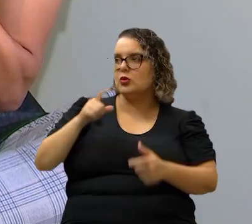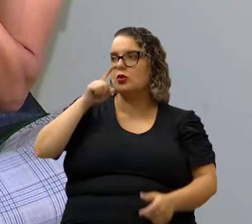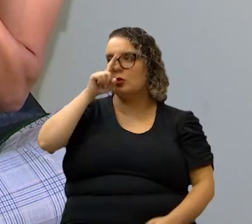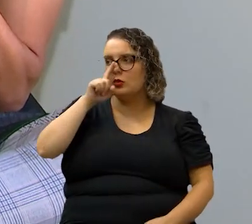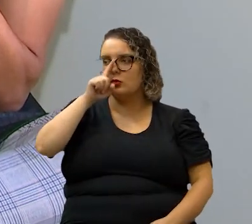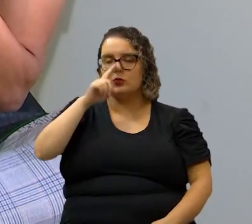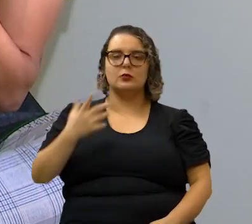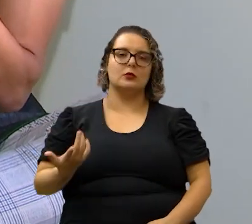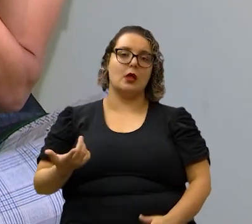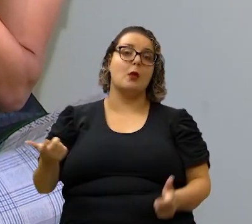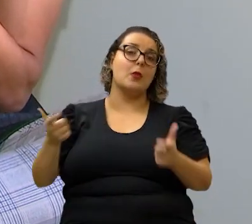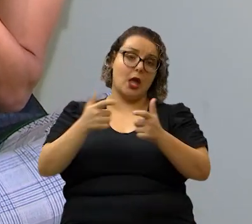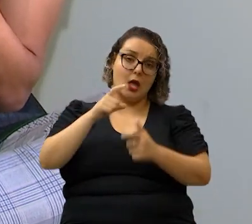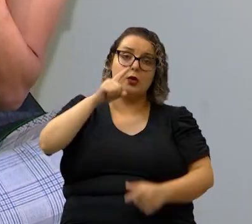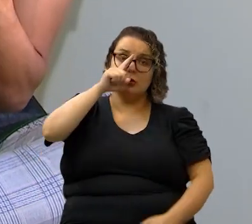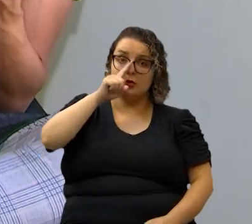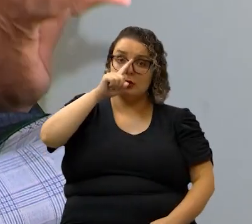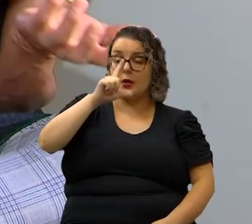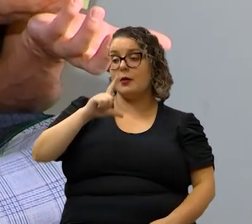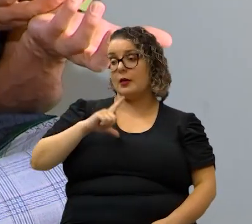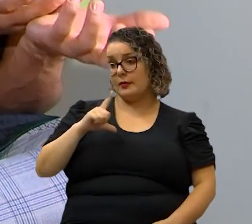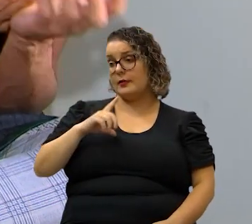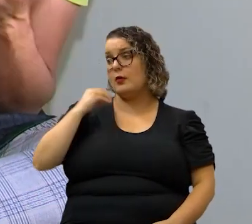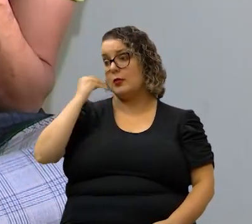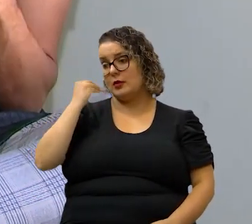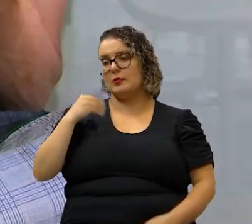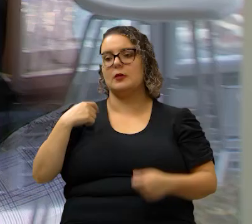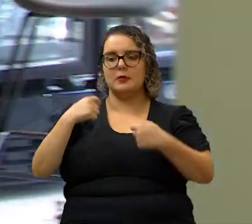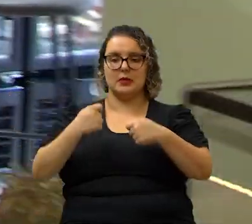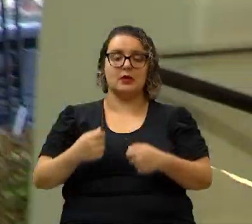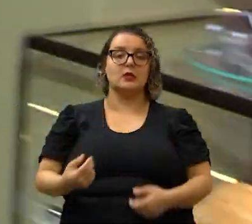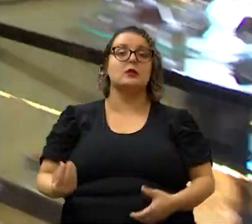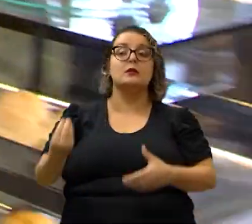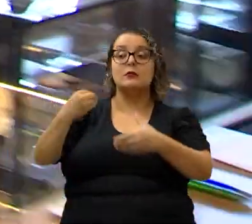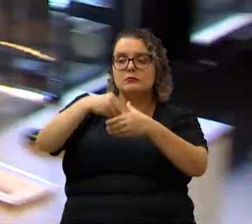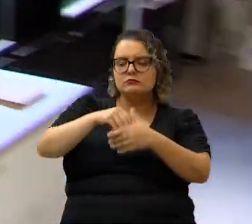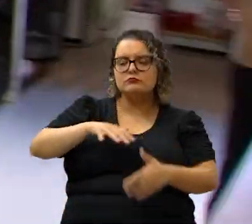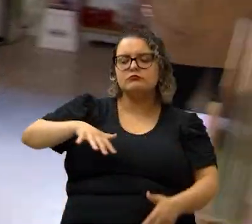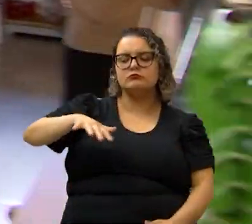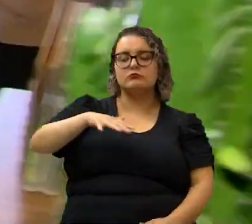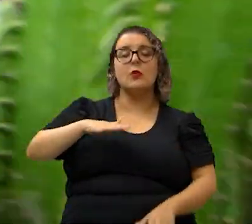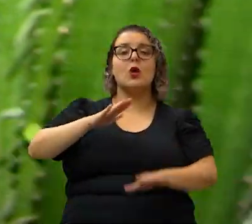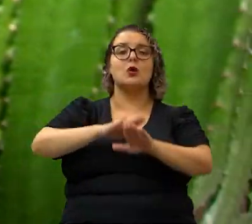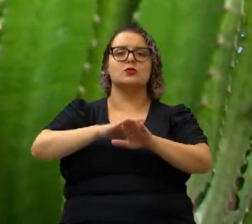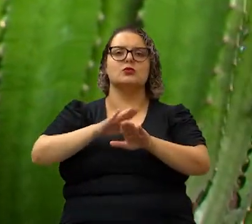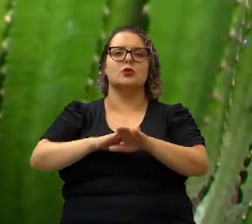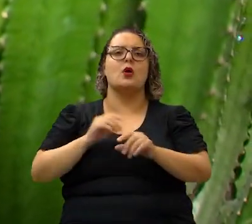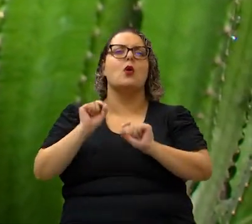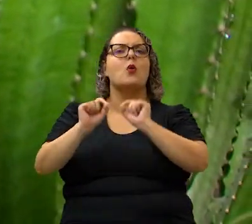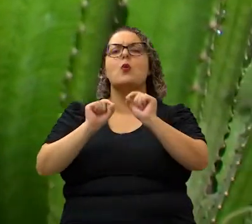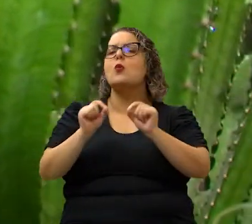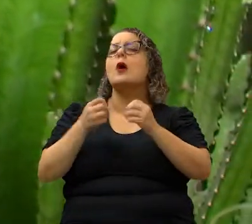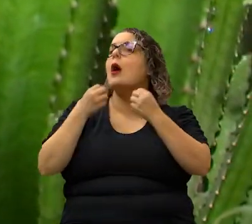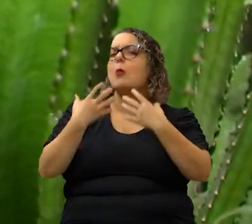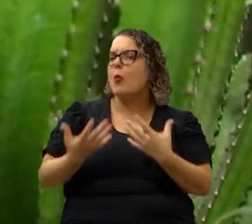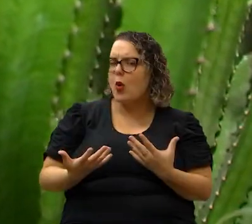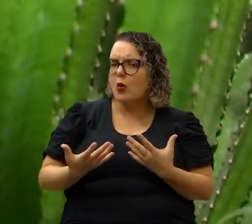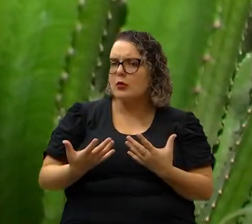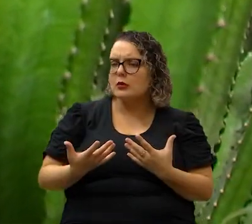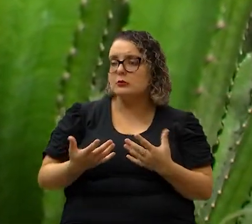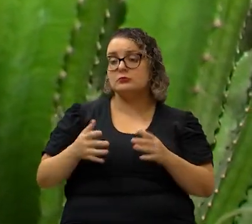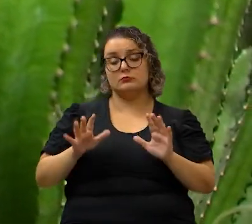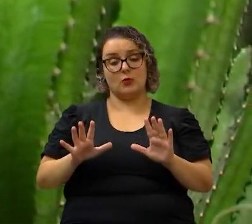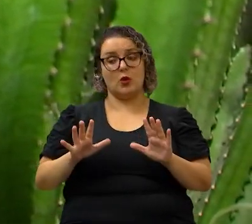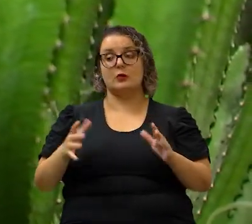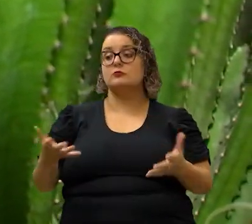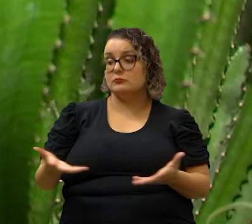os riscos, e para reduzir os riscos precisa se ter uma experiência. Então, veja dentro do seu elo de atuação o que você é bom.